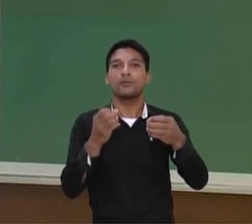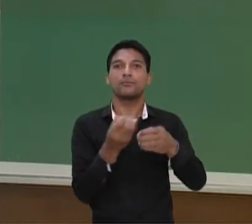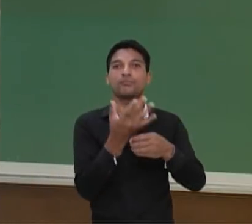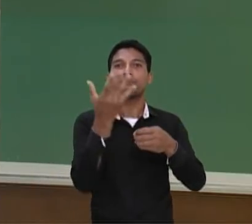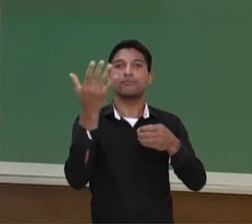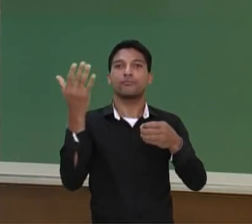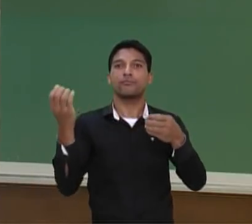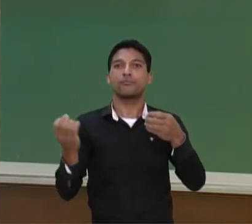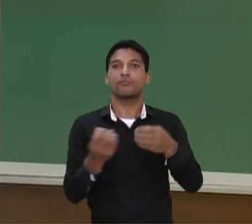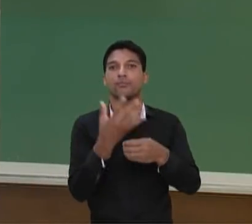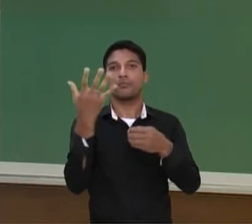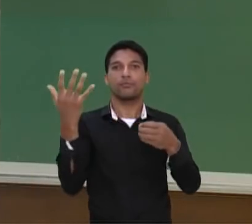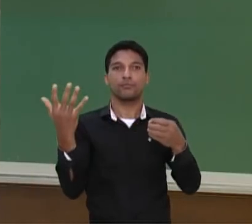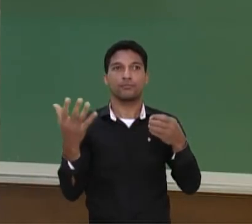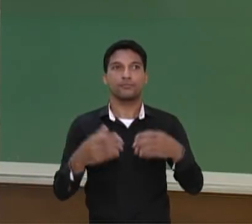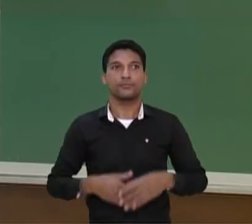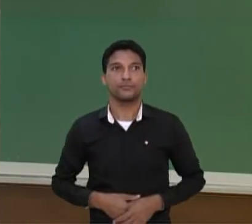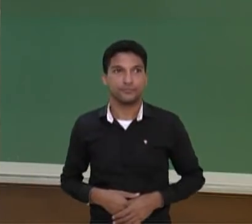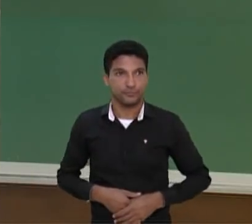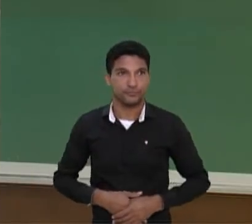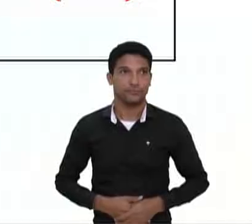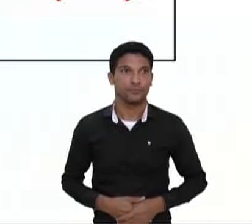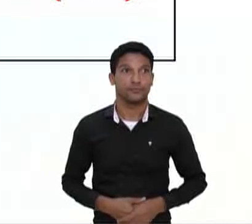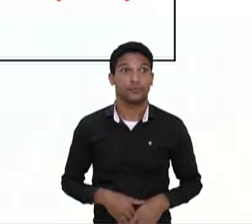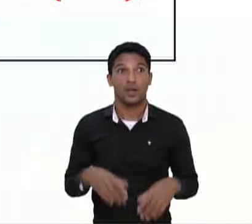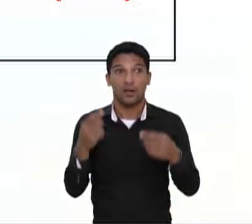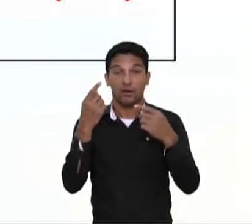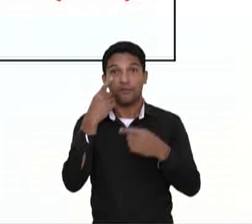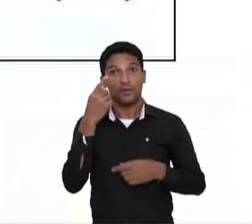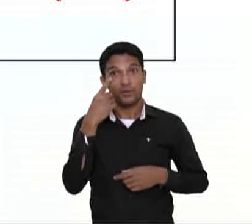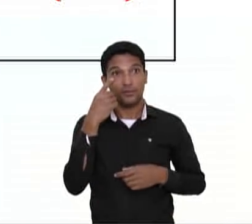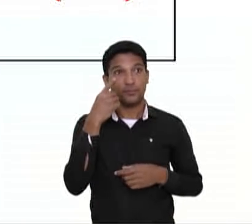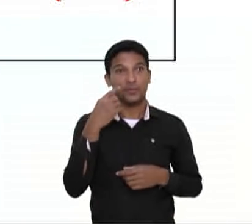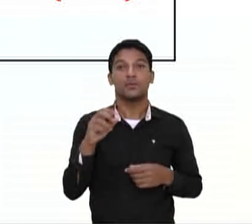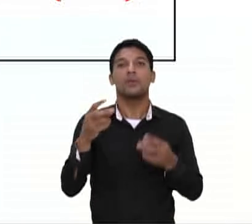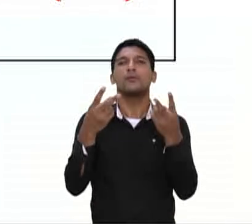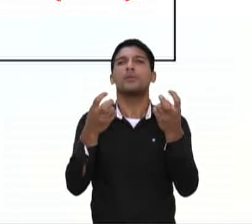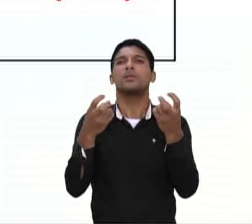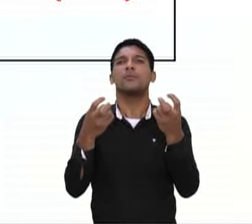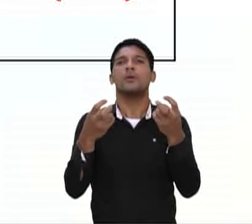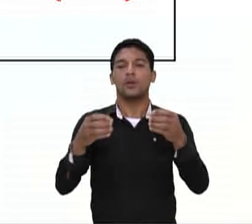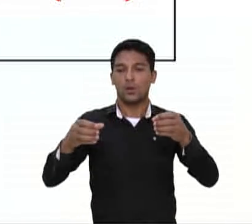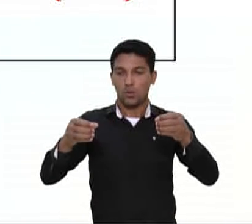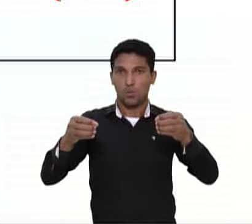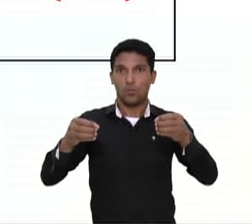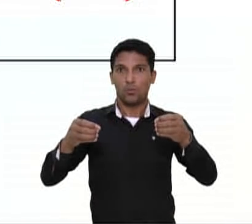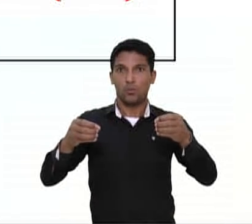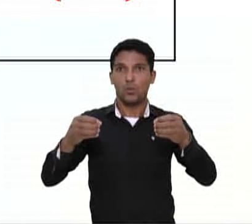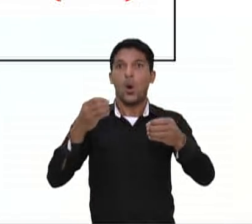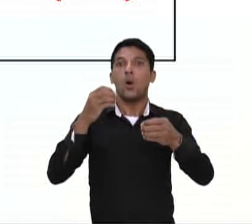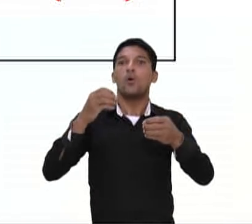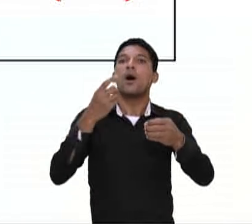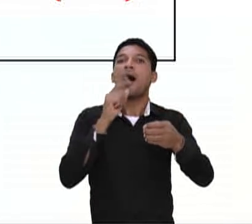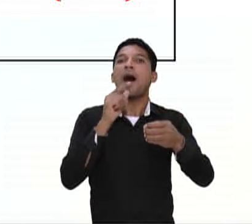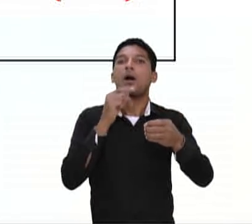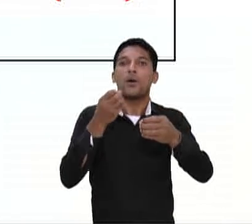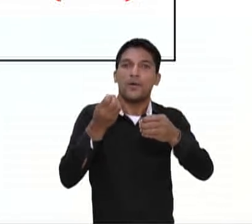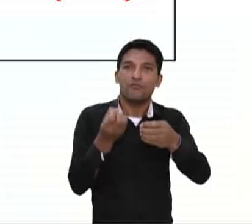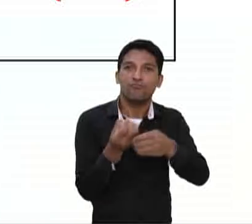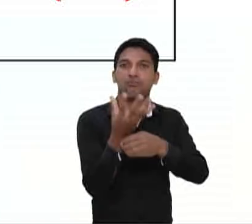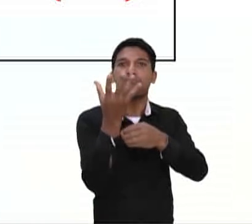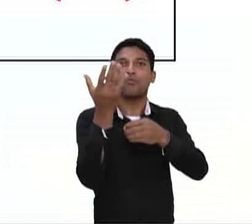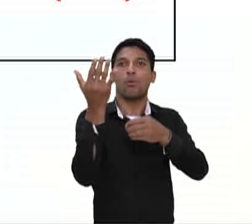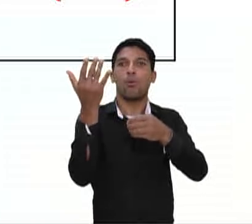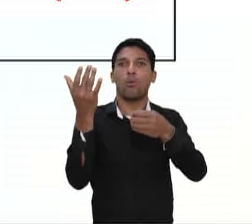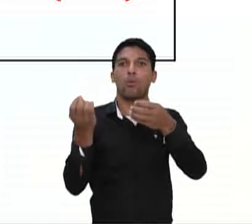né bom então olha só considere que as bombas e os pontos de alcance atingidos pela